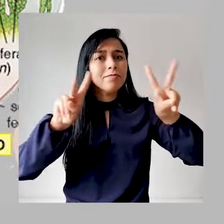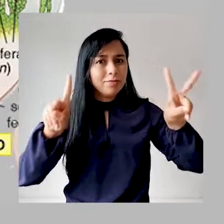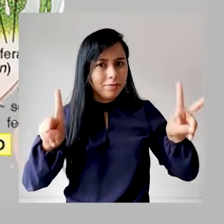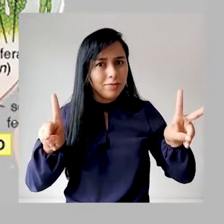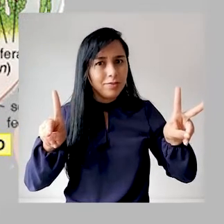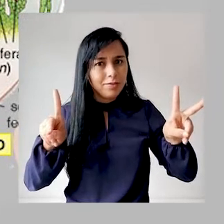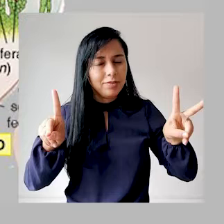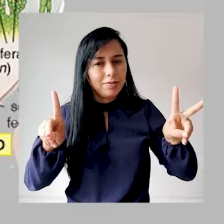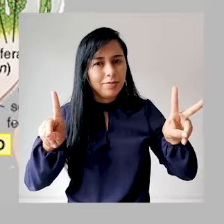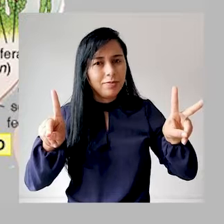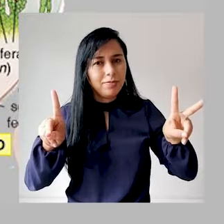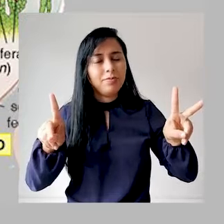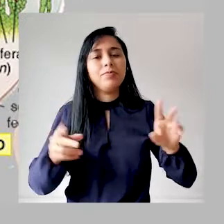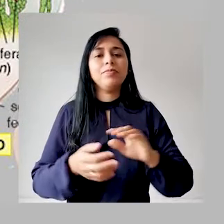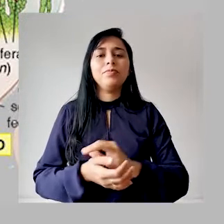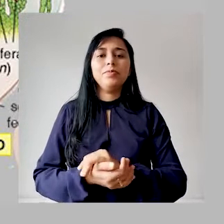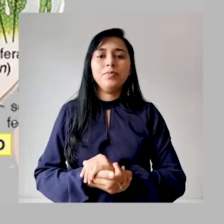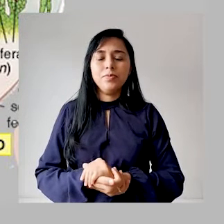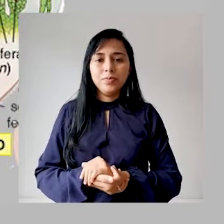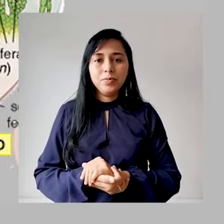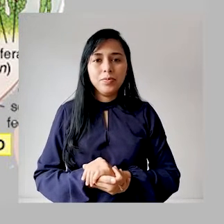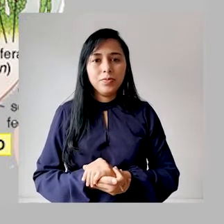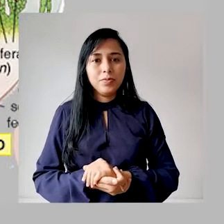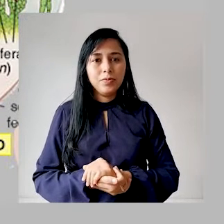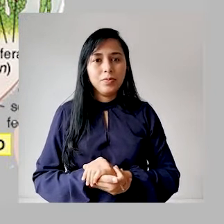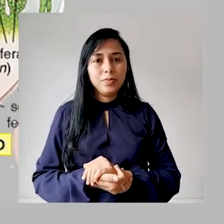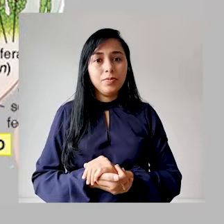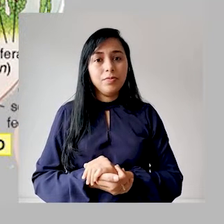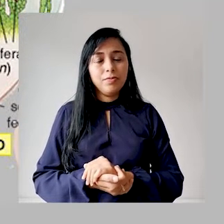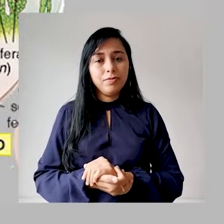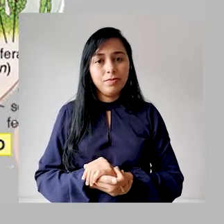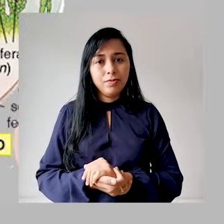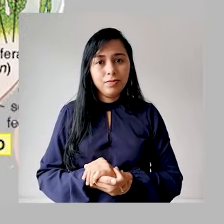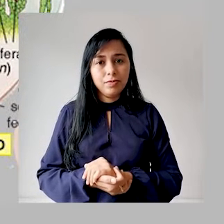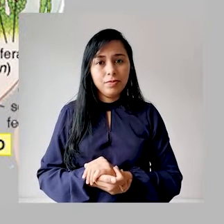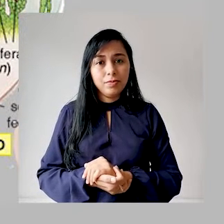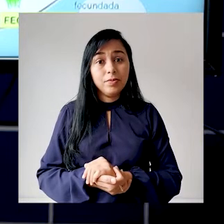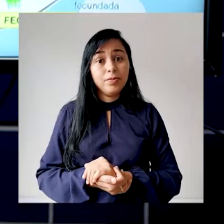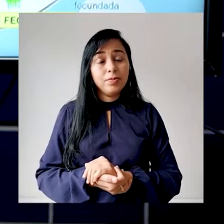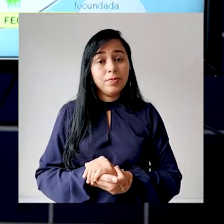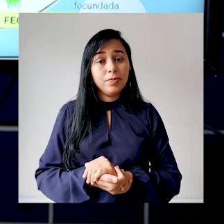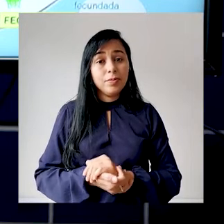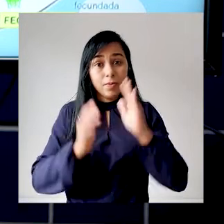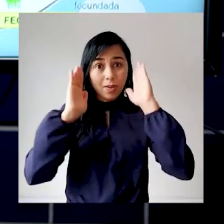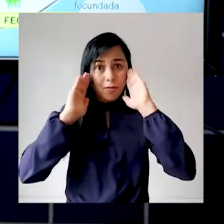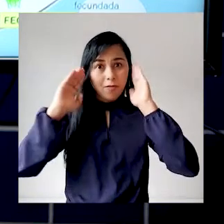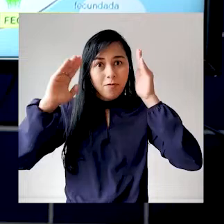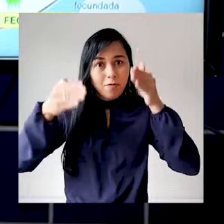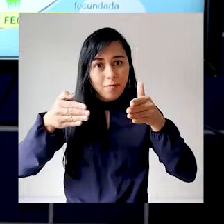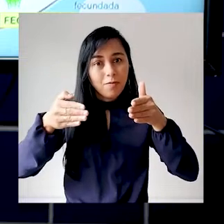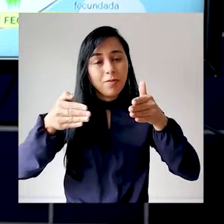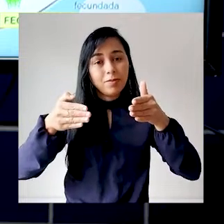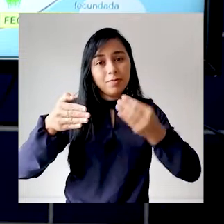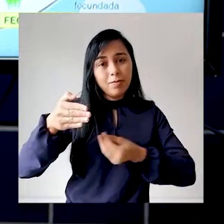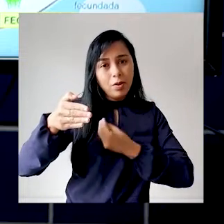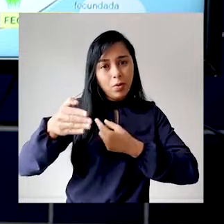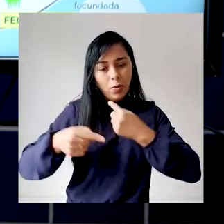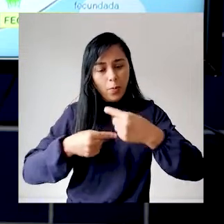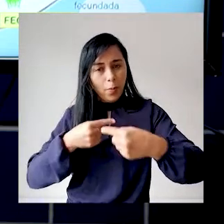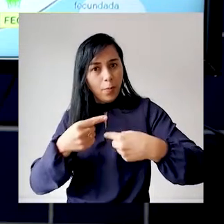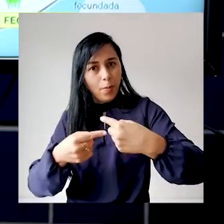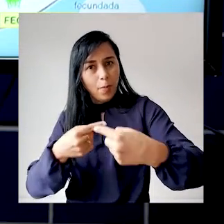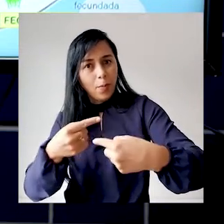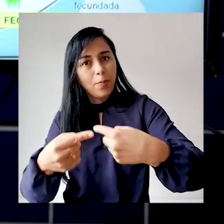diferente geneticamente dos seus pais, dos que formaram ele. Nós vamos frisar na